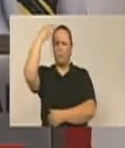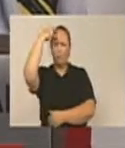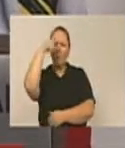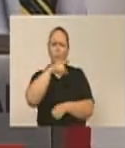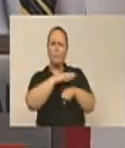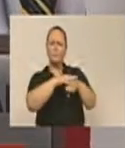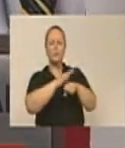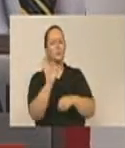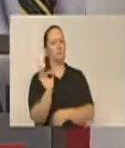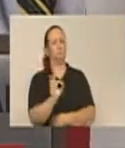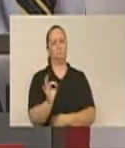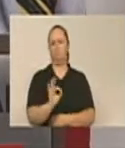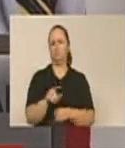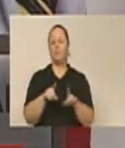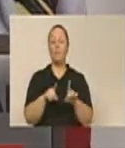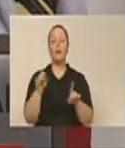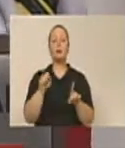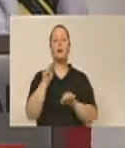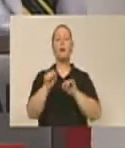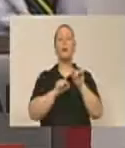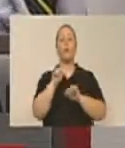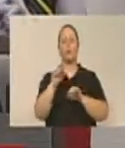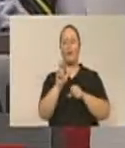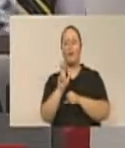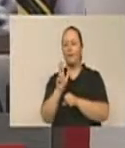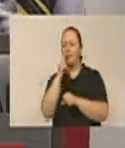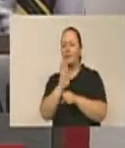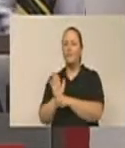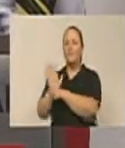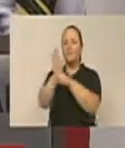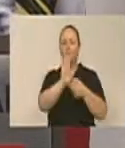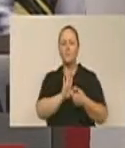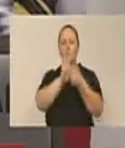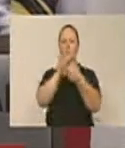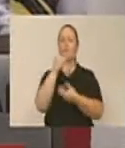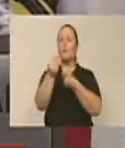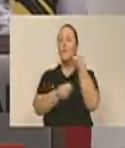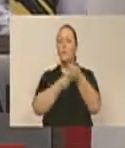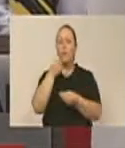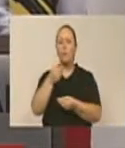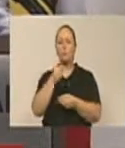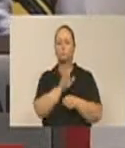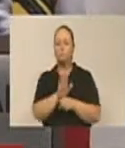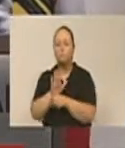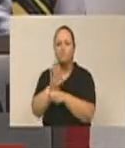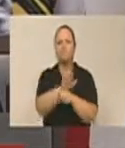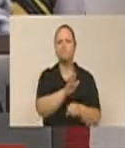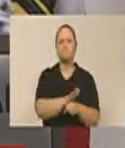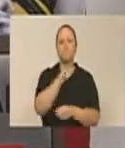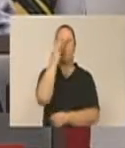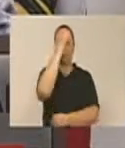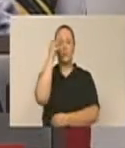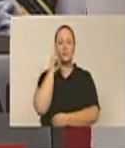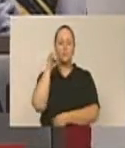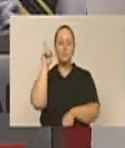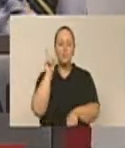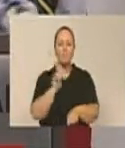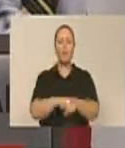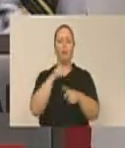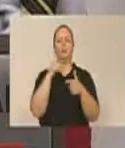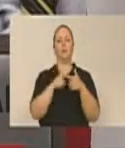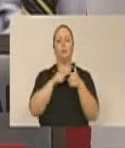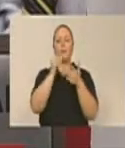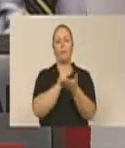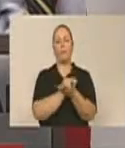mas sim, esse vídeo foi serviu para mostrar de que maneira poder contribuir para quando as pessoas entram nesse